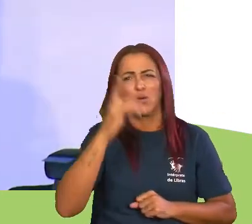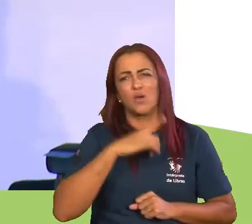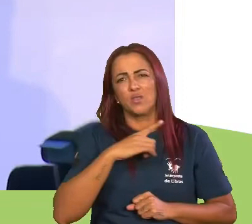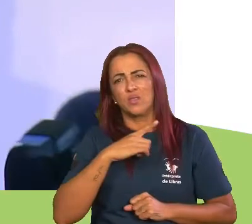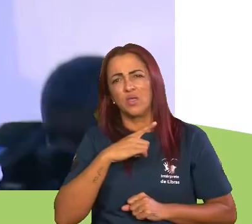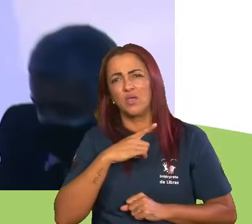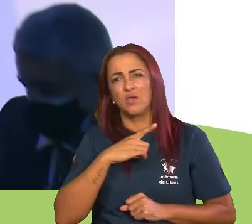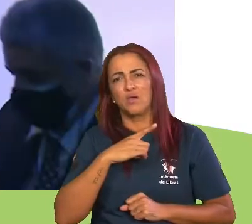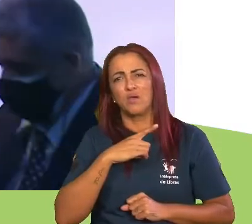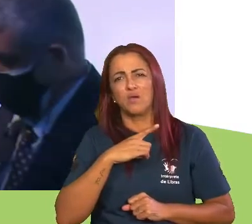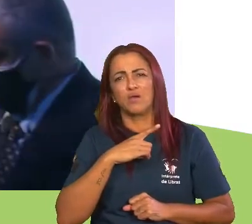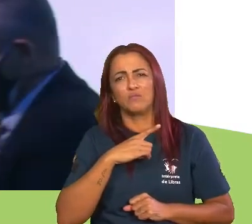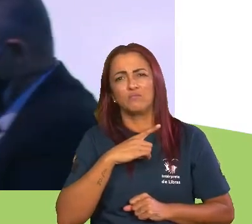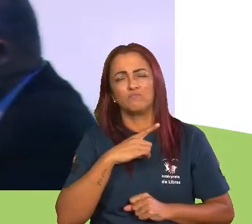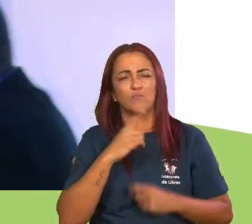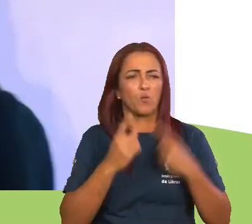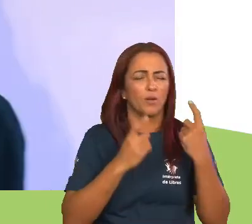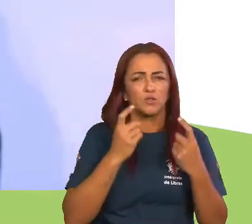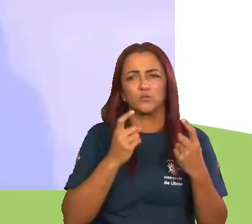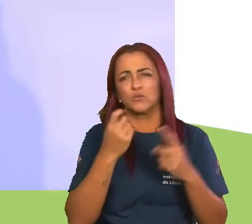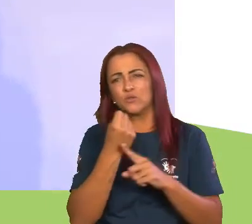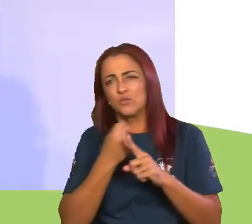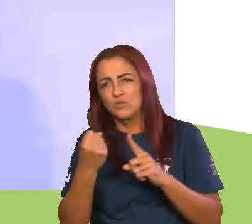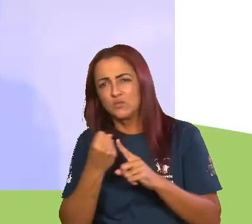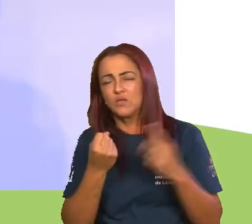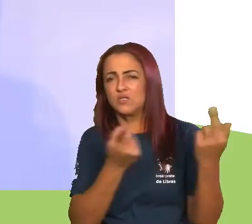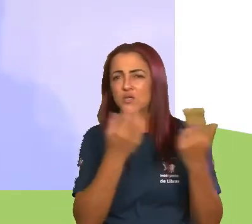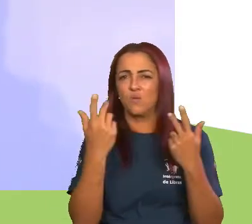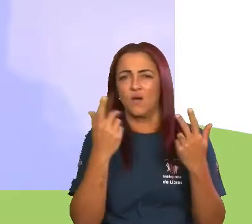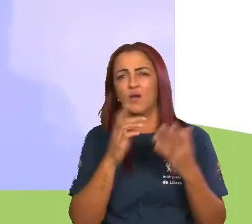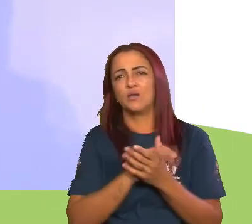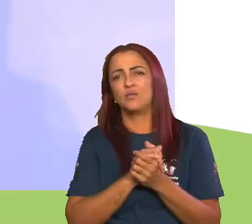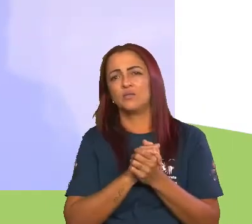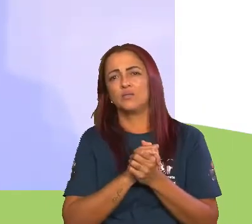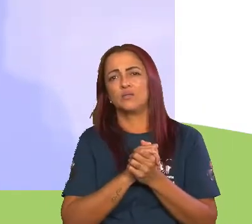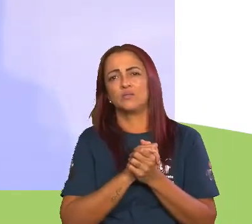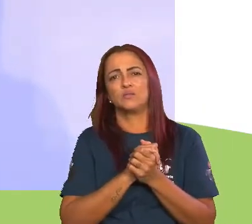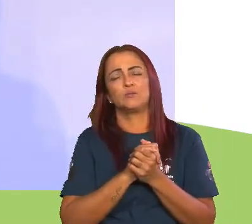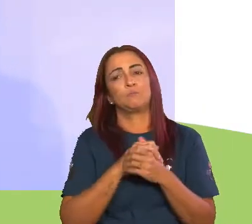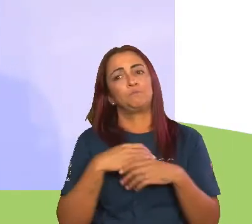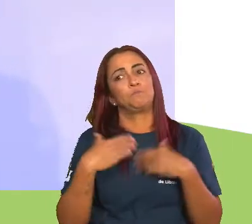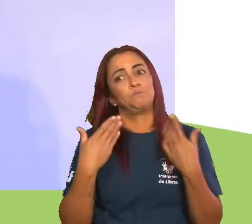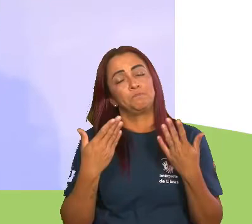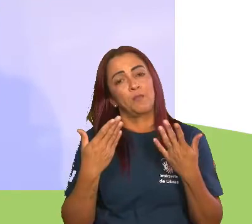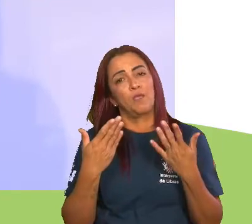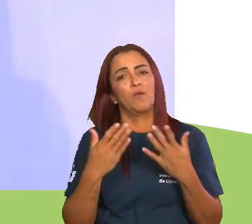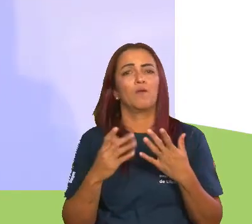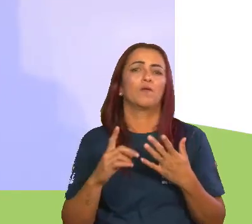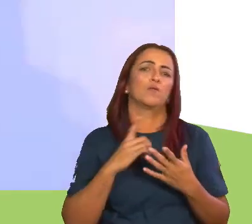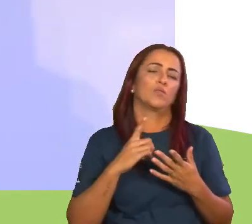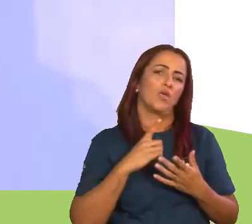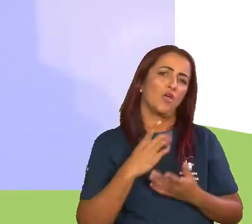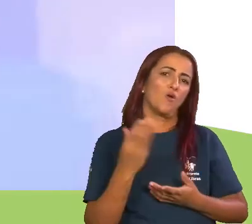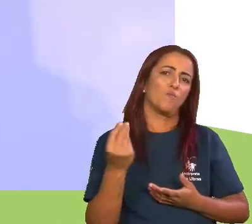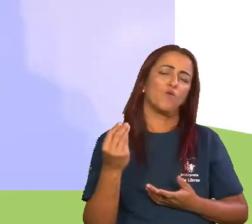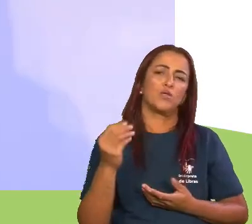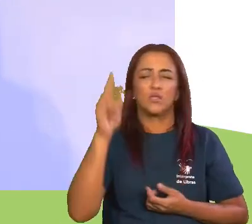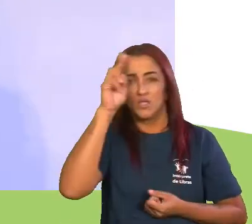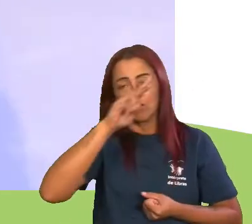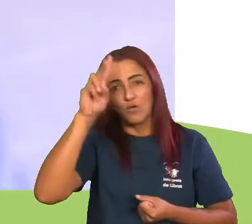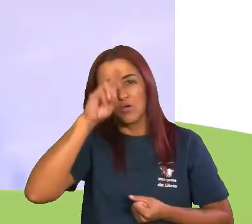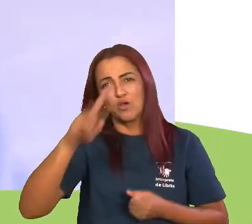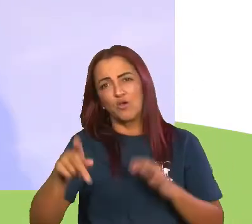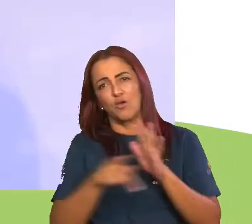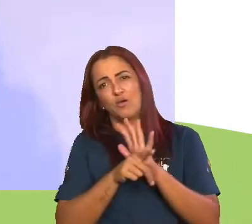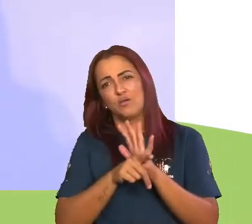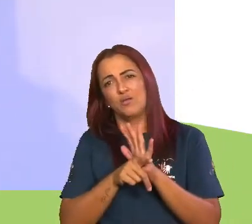tem preocupações iguais, sociais iguais. E eu tenho muita história, e minha história é